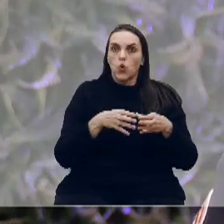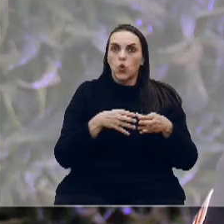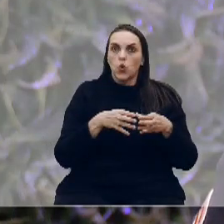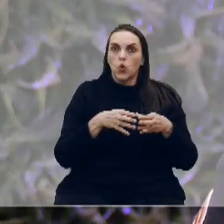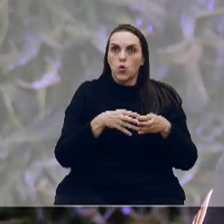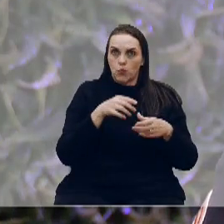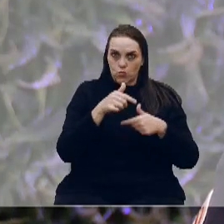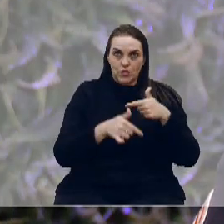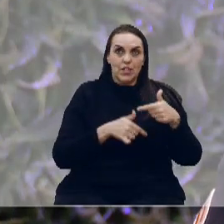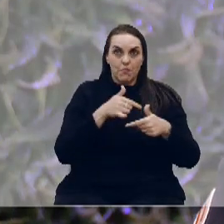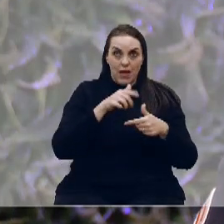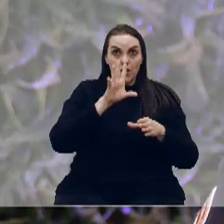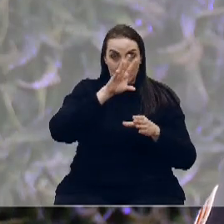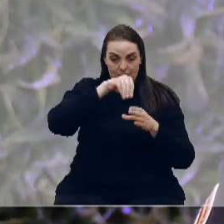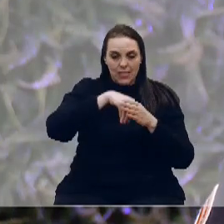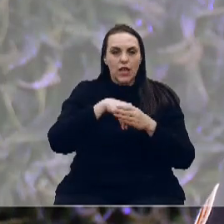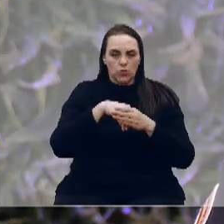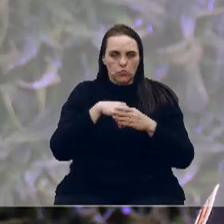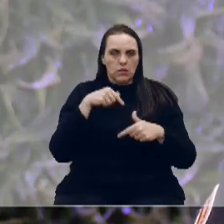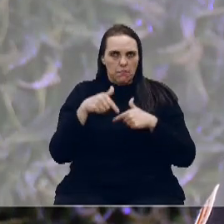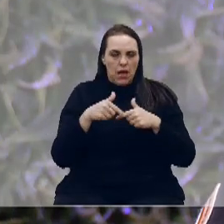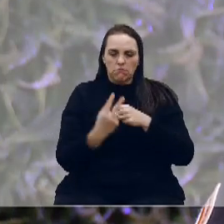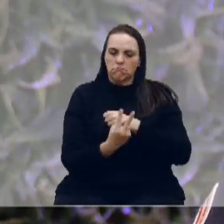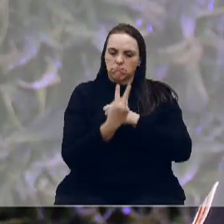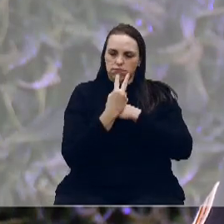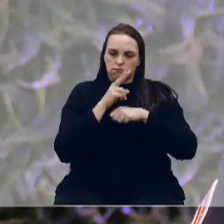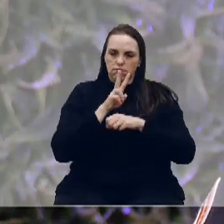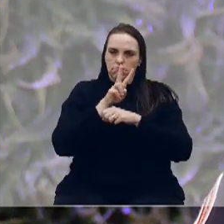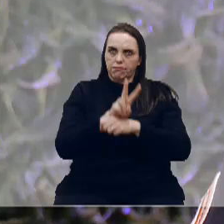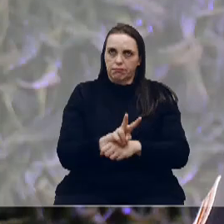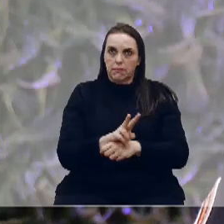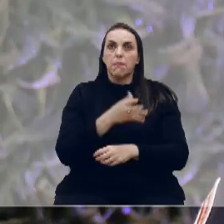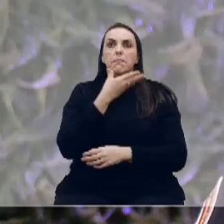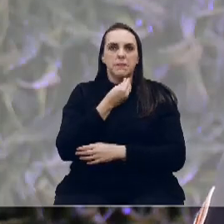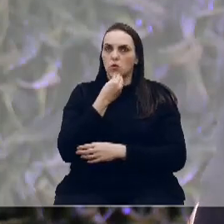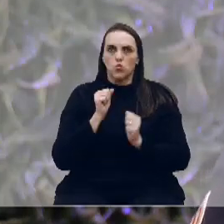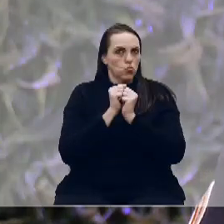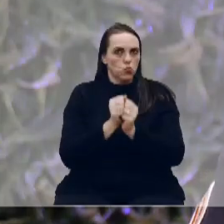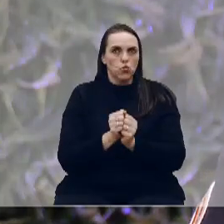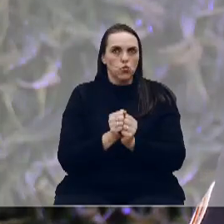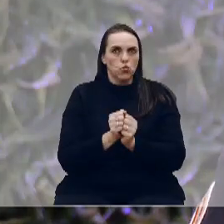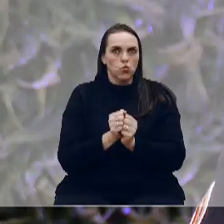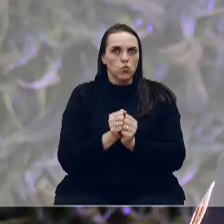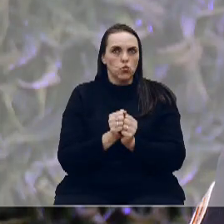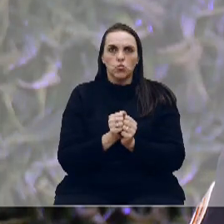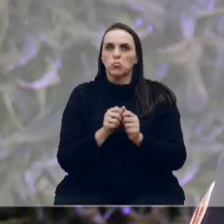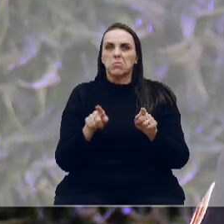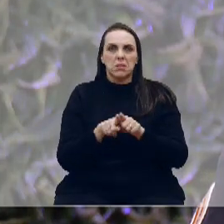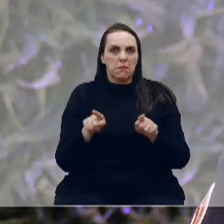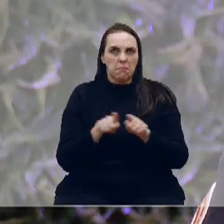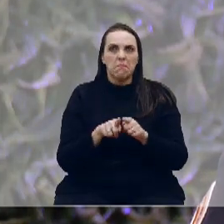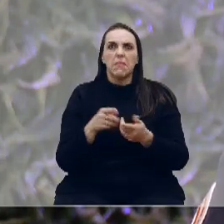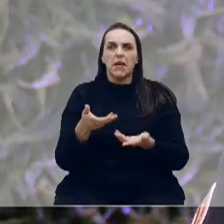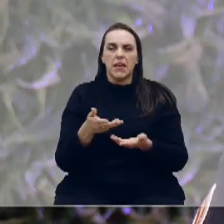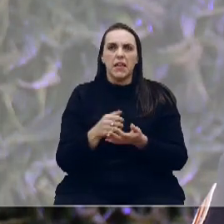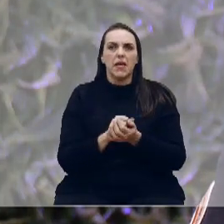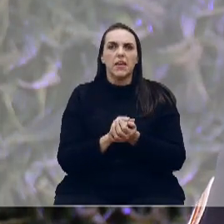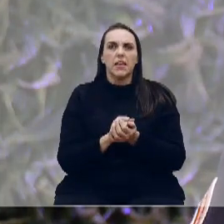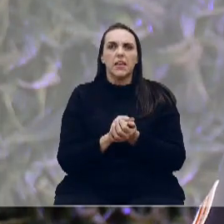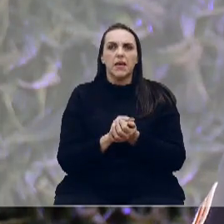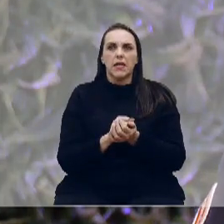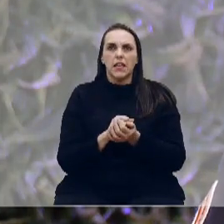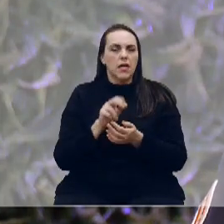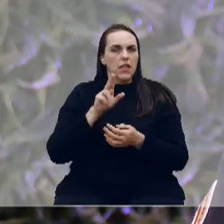trabalho, a gente se protege, os meninos costumam estar sempre se colocando em proteção a nós, não expõem,